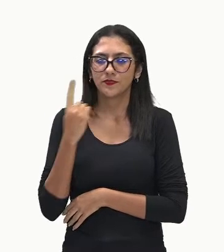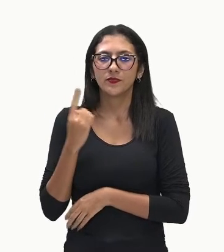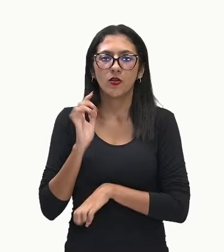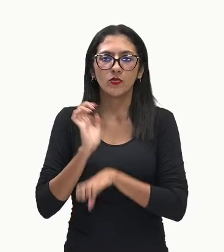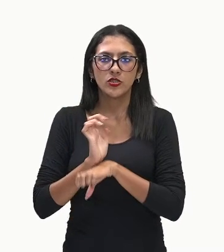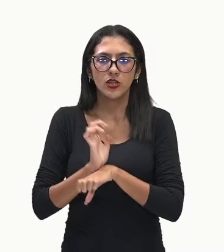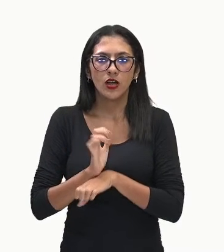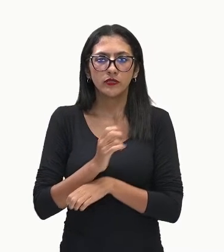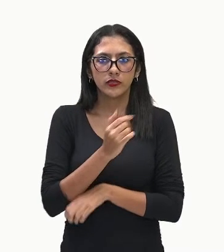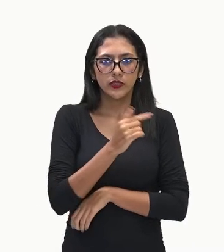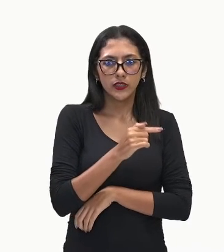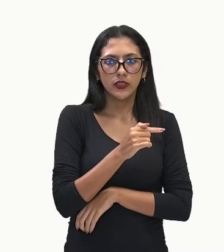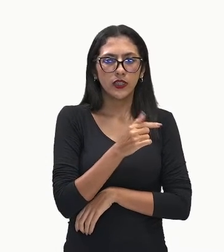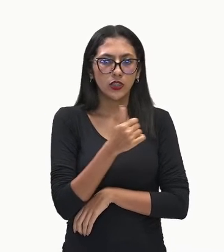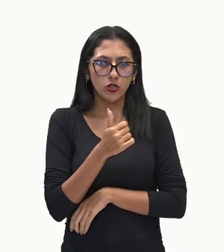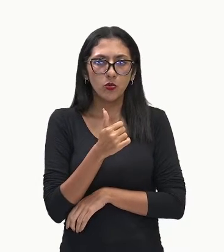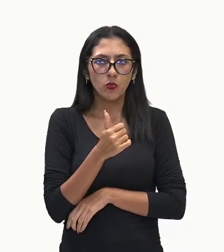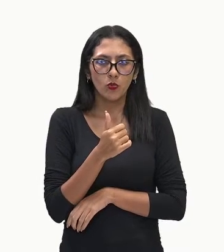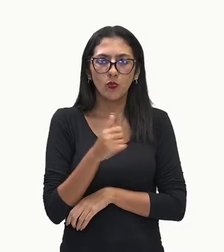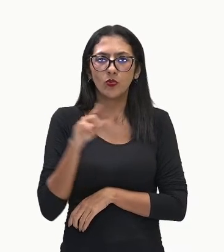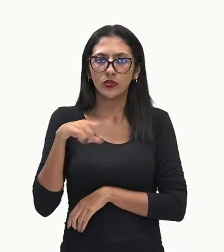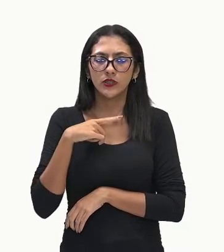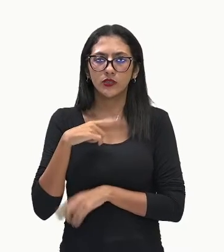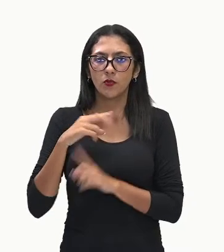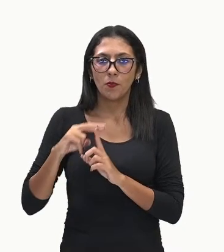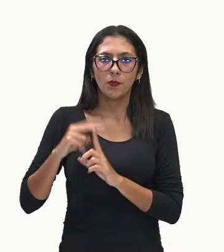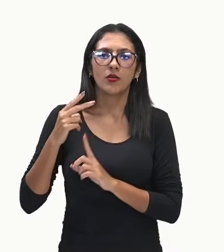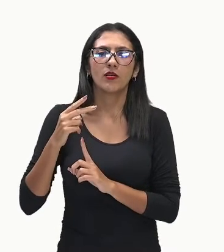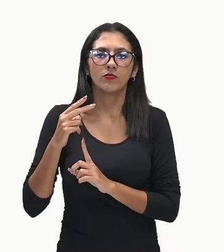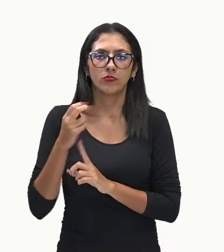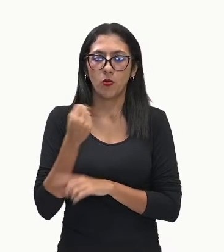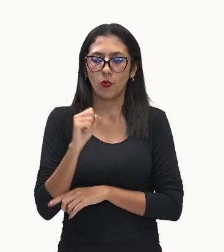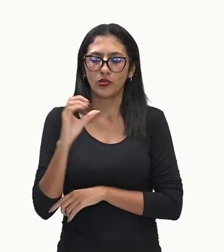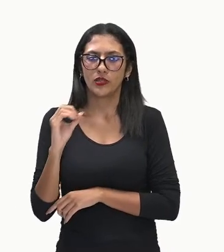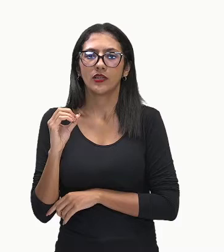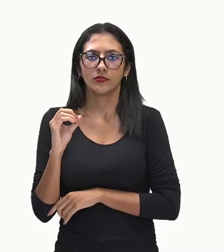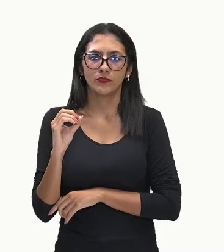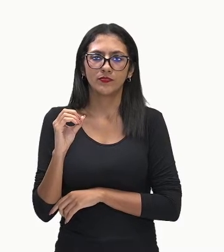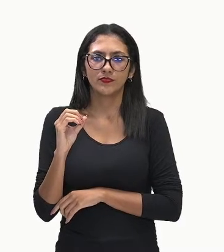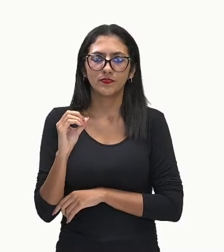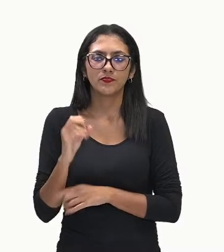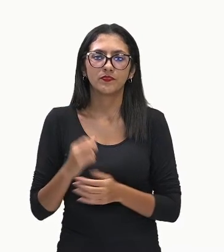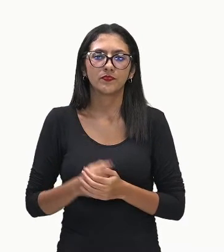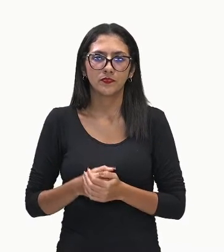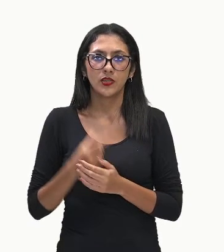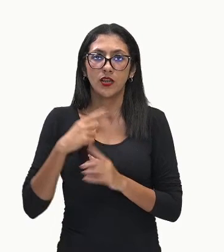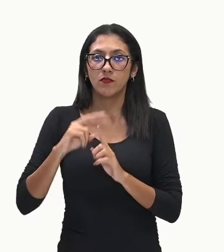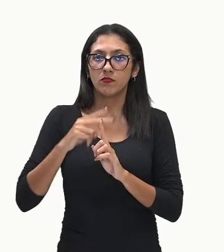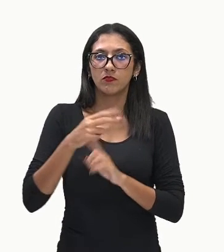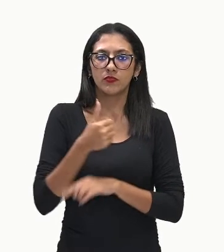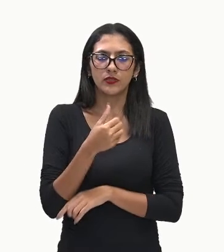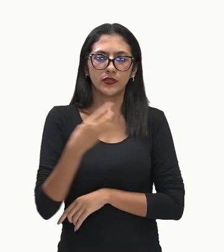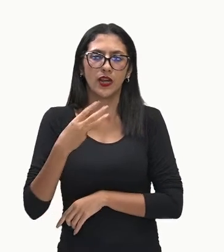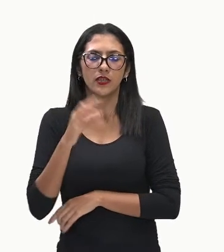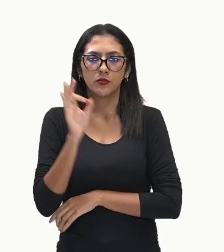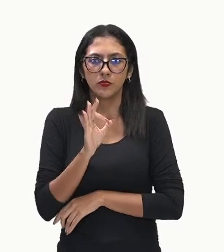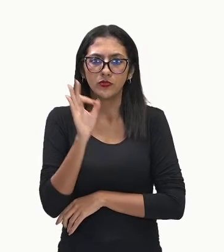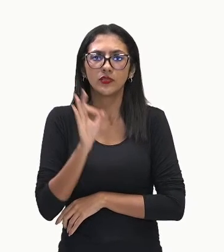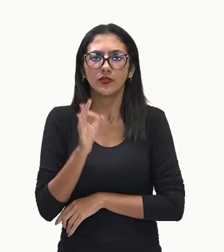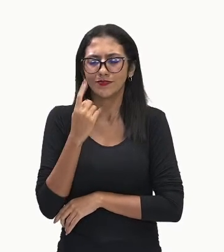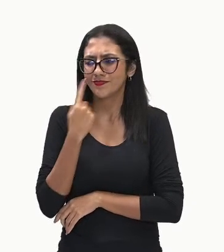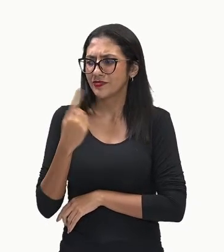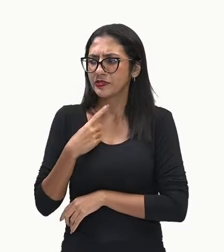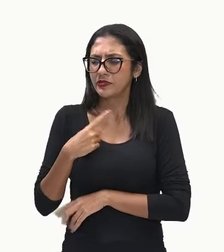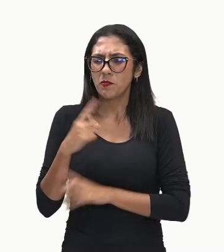80, houve um aumento de 13%. Apesar, né, de nós termos aqui uma amplitude menor, né, de 71